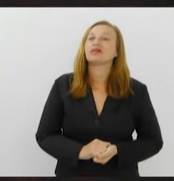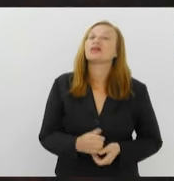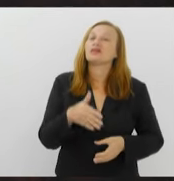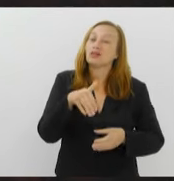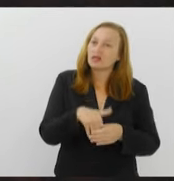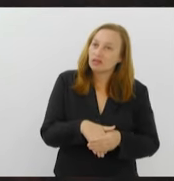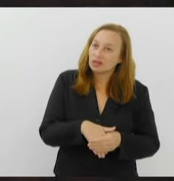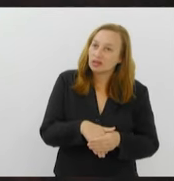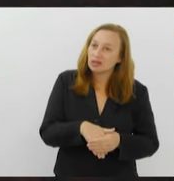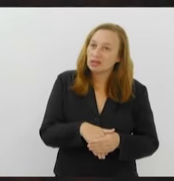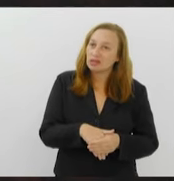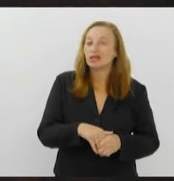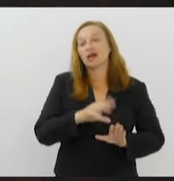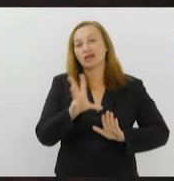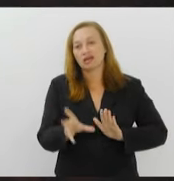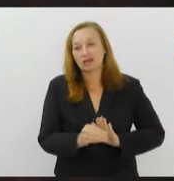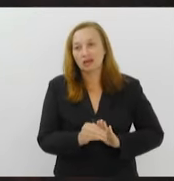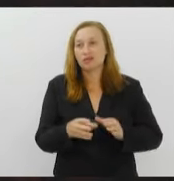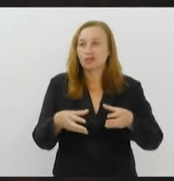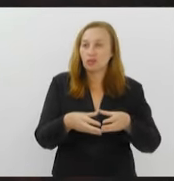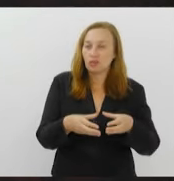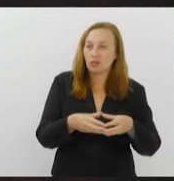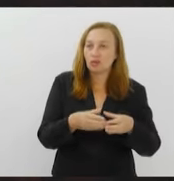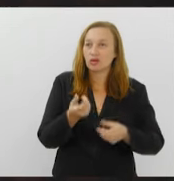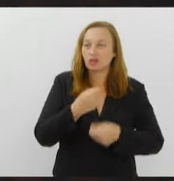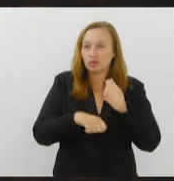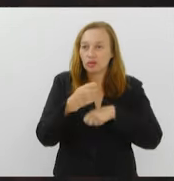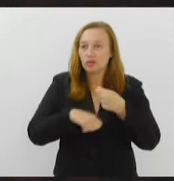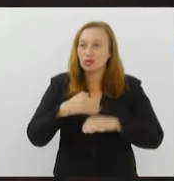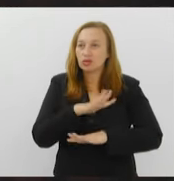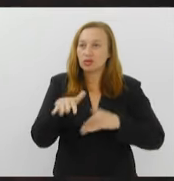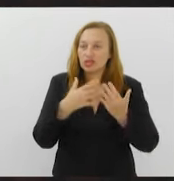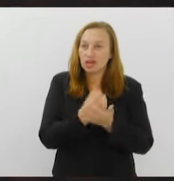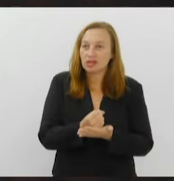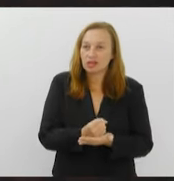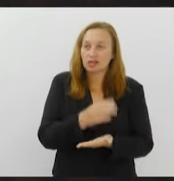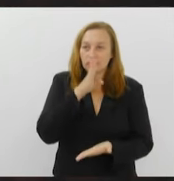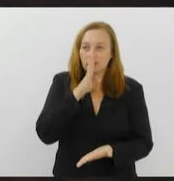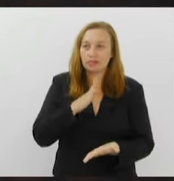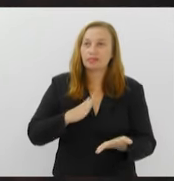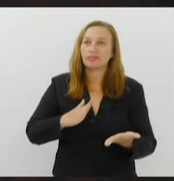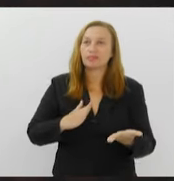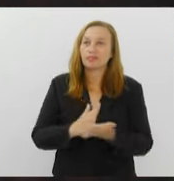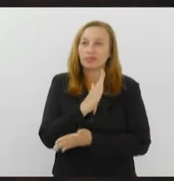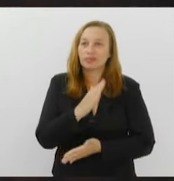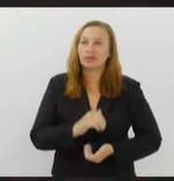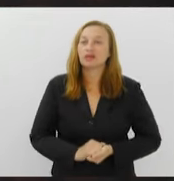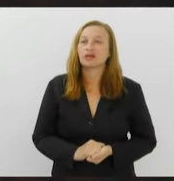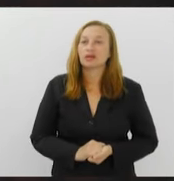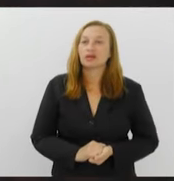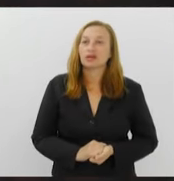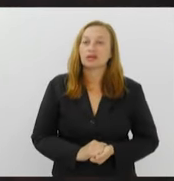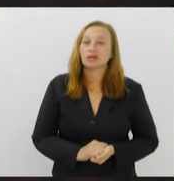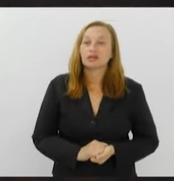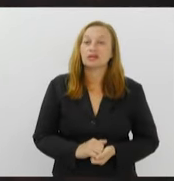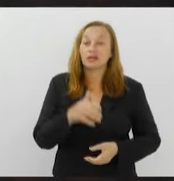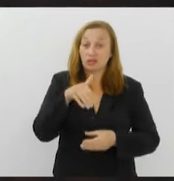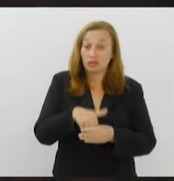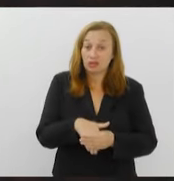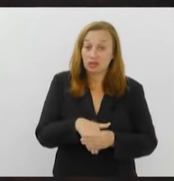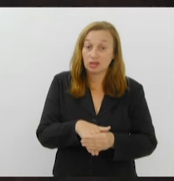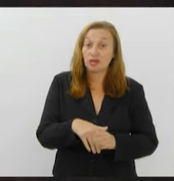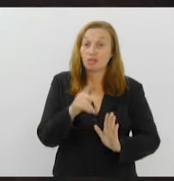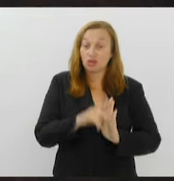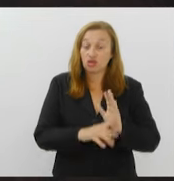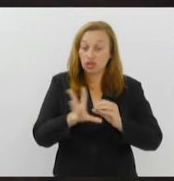em votação as emendas da Comissão de Economia. Os senhores que aprovam, permaneçam como estão. Aprovado. Em votação, o